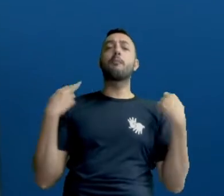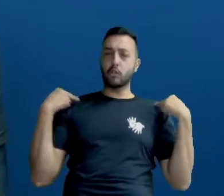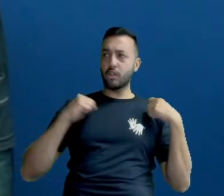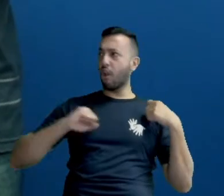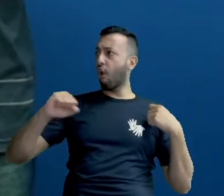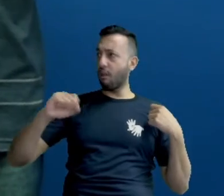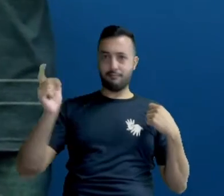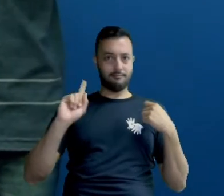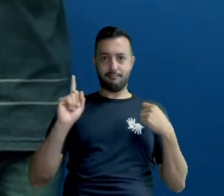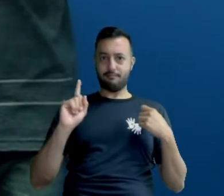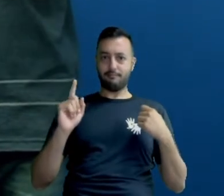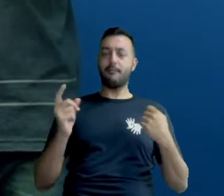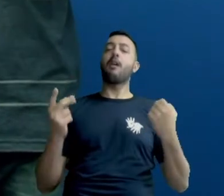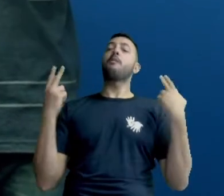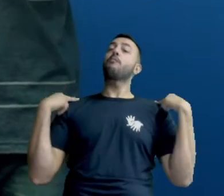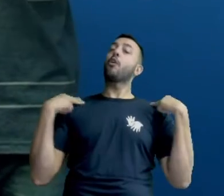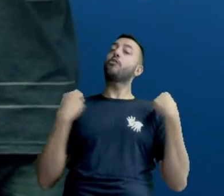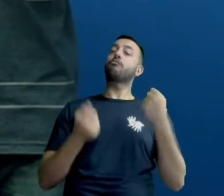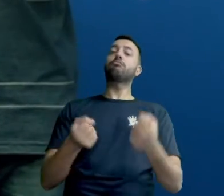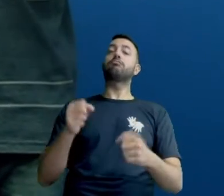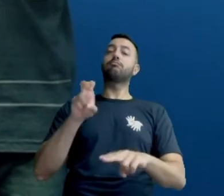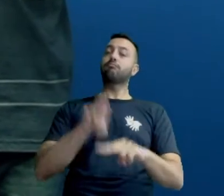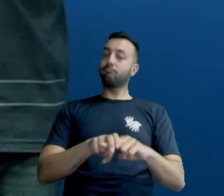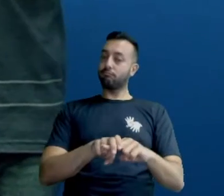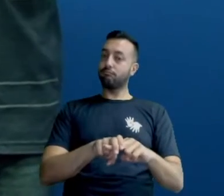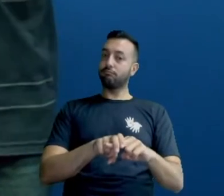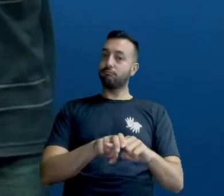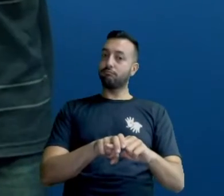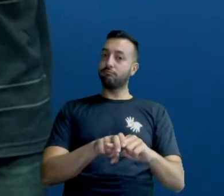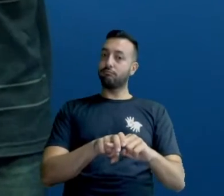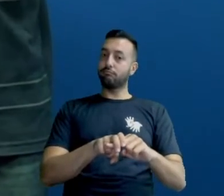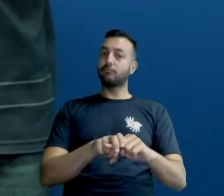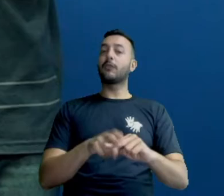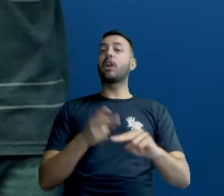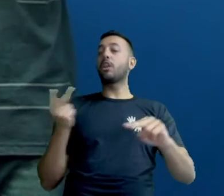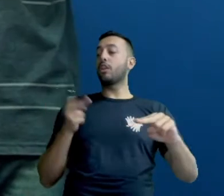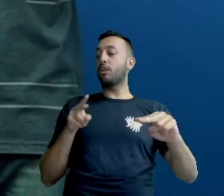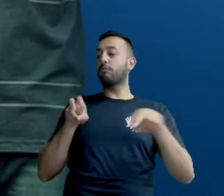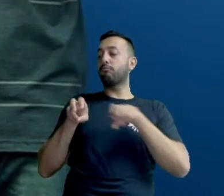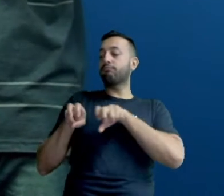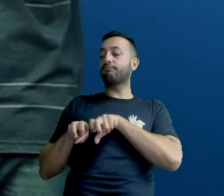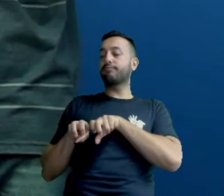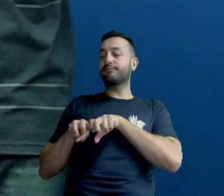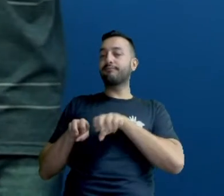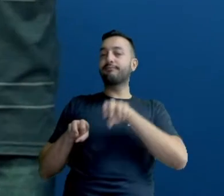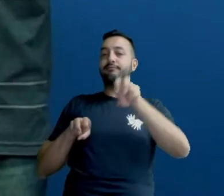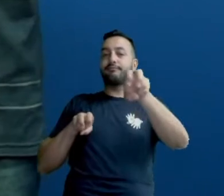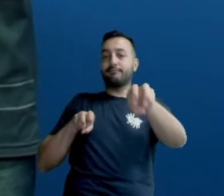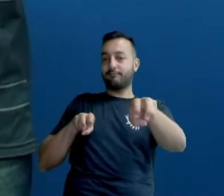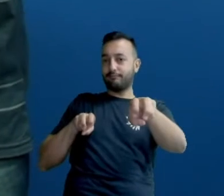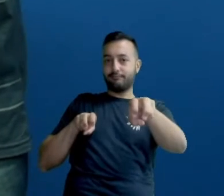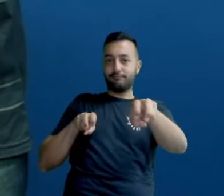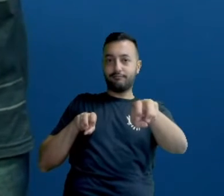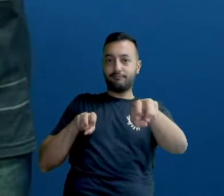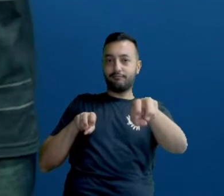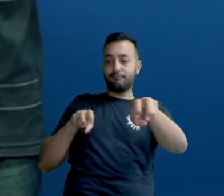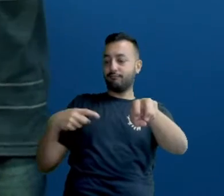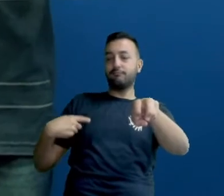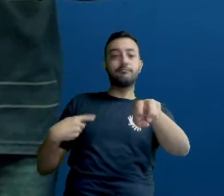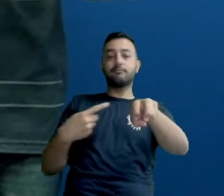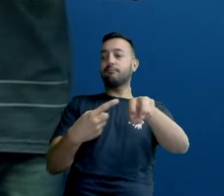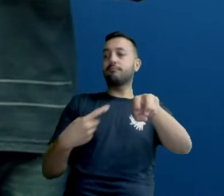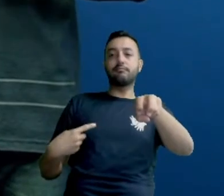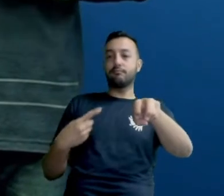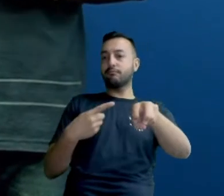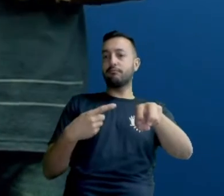dirigindo, mas ele não sai do canto. Nesse caso, em relação ao motorista, o casal